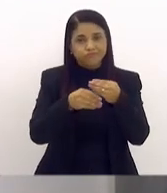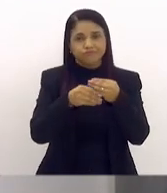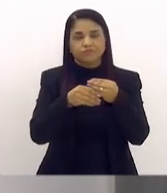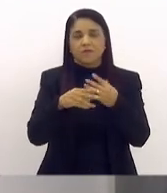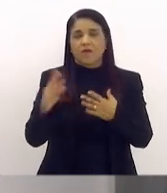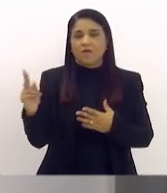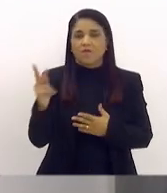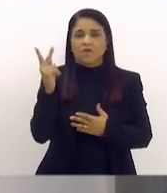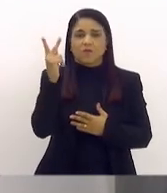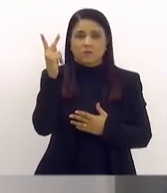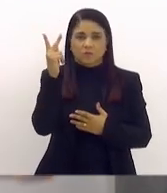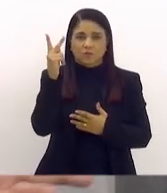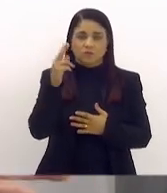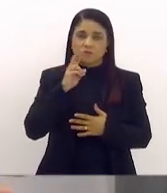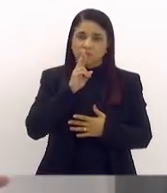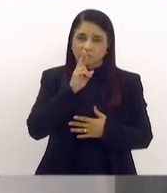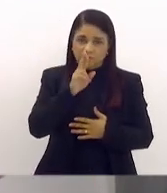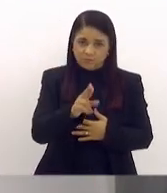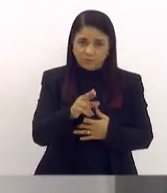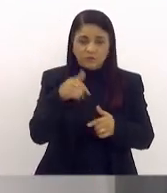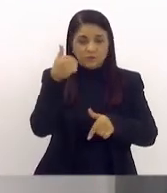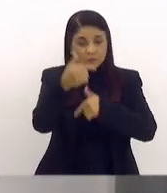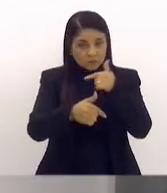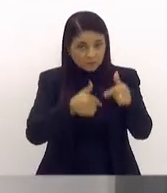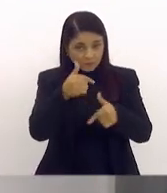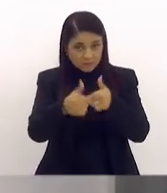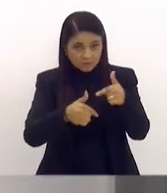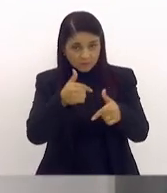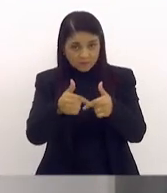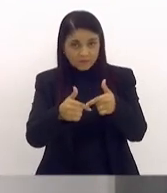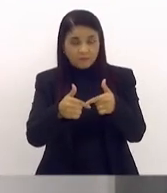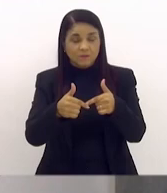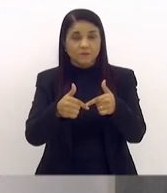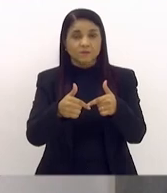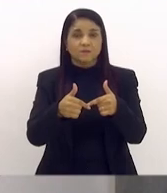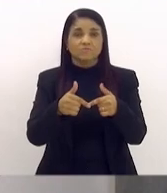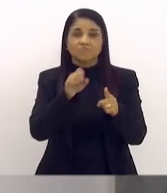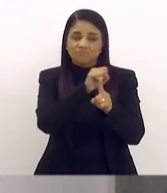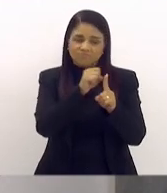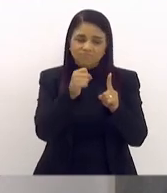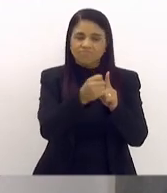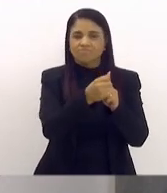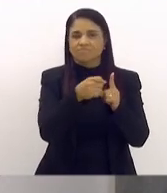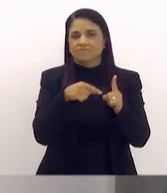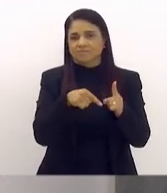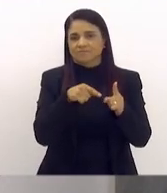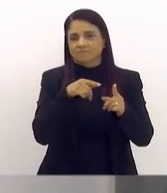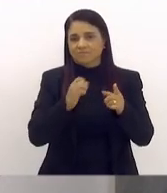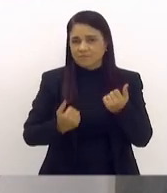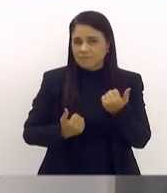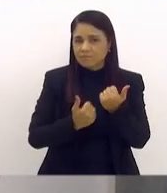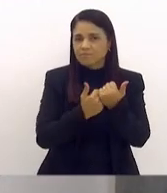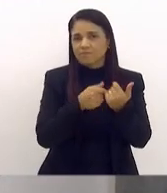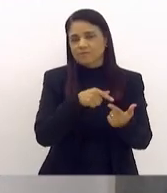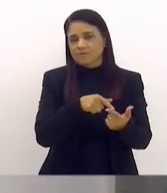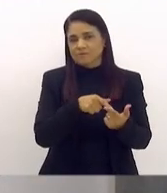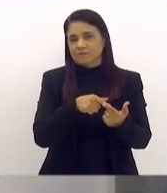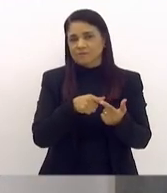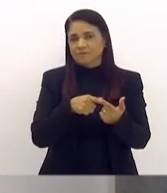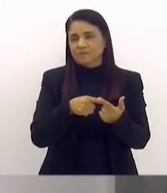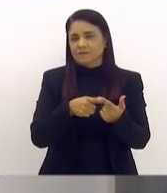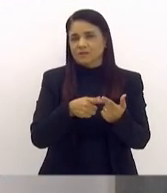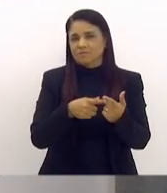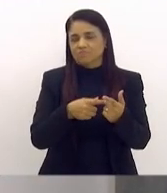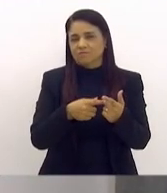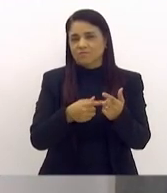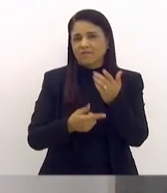valores não é que são resultado dos nossos trabalhos em benefício da sociedade lá atrás não é eh